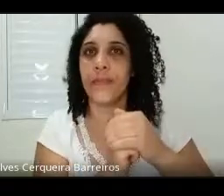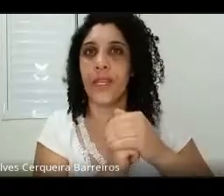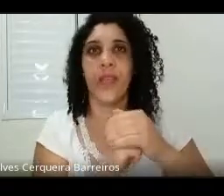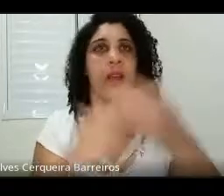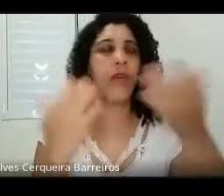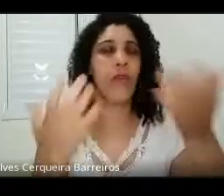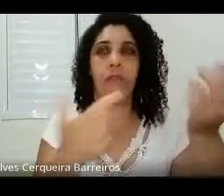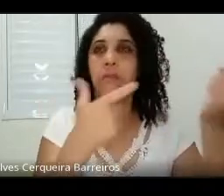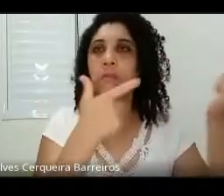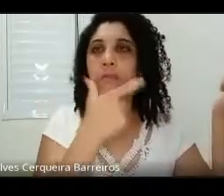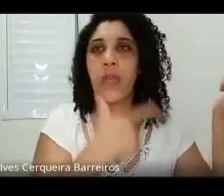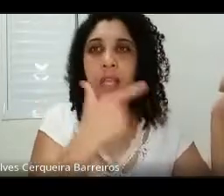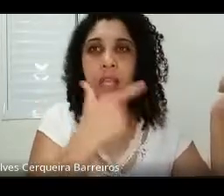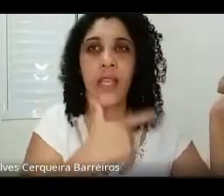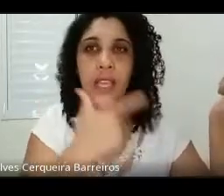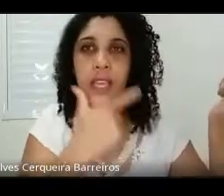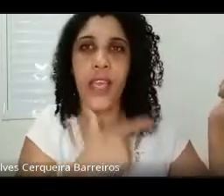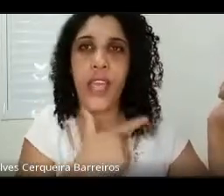ouvir.